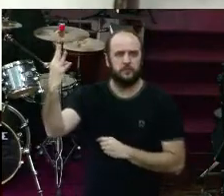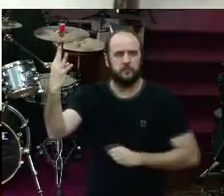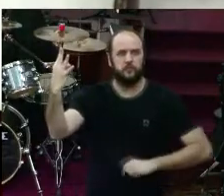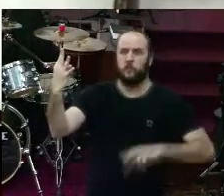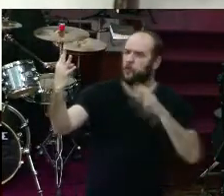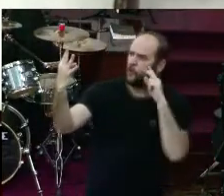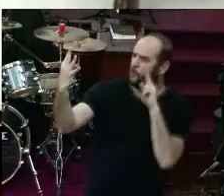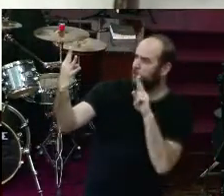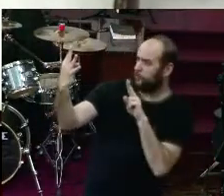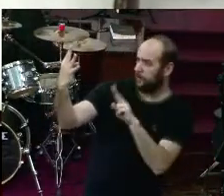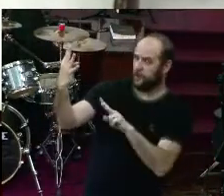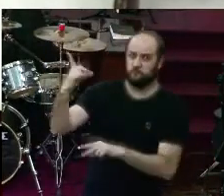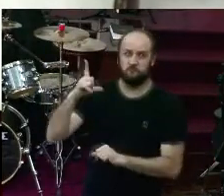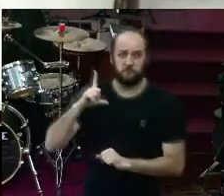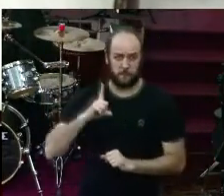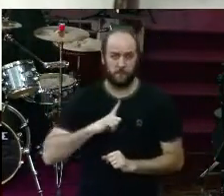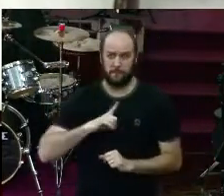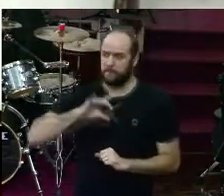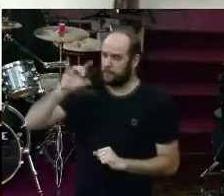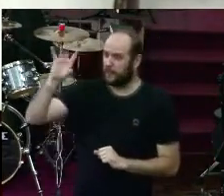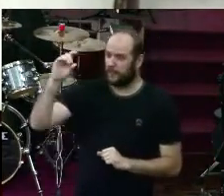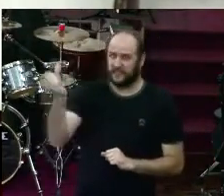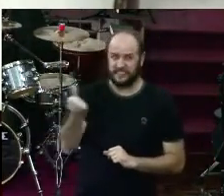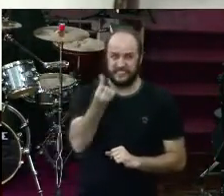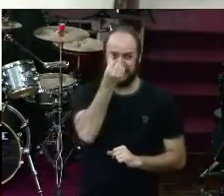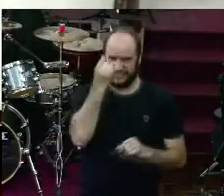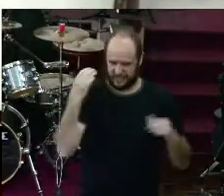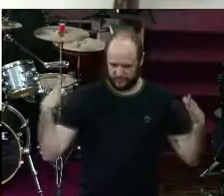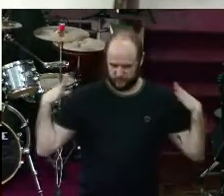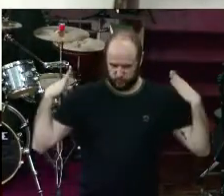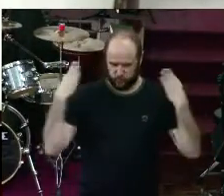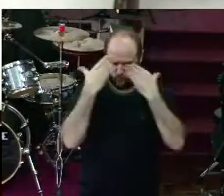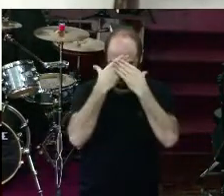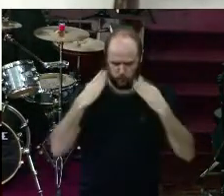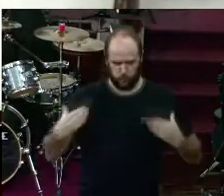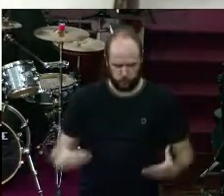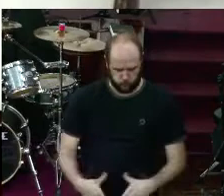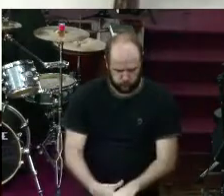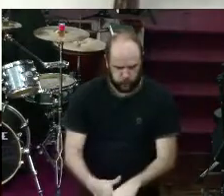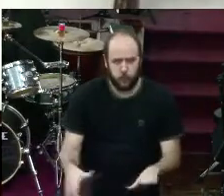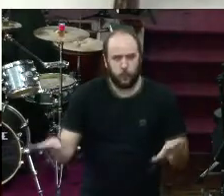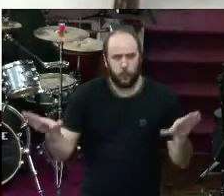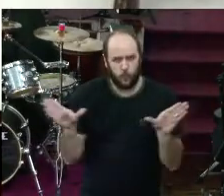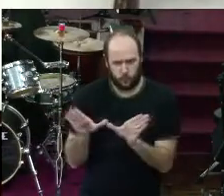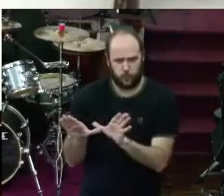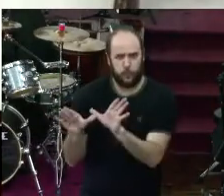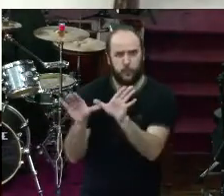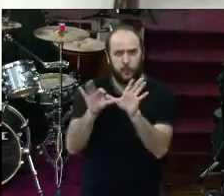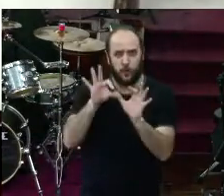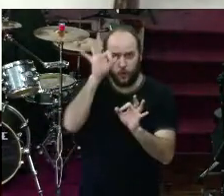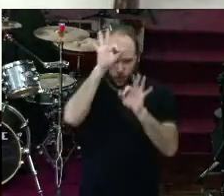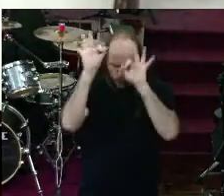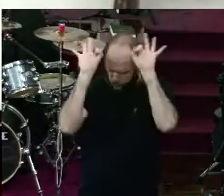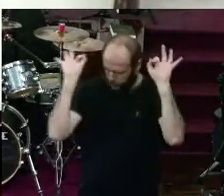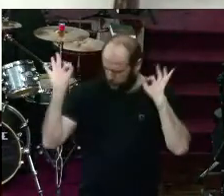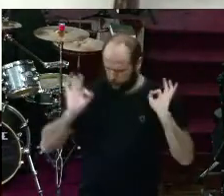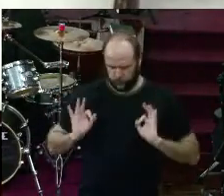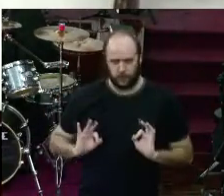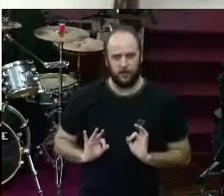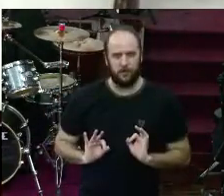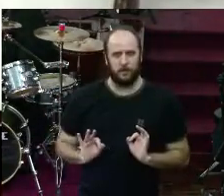cada um deles respectivamente 6 asas, estão cheios de olhos ao redor, e por